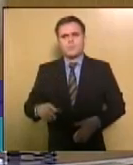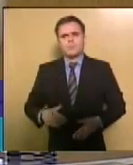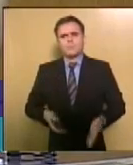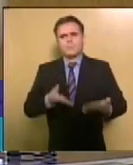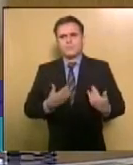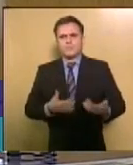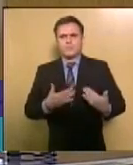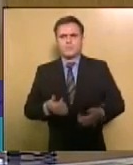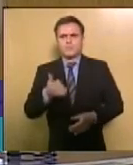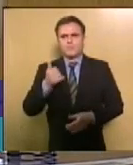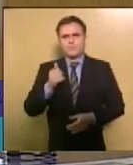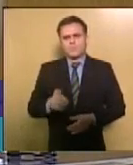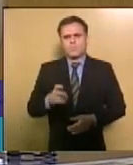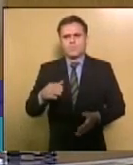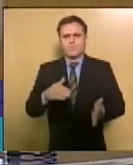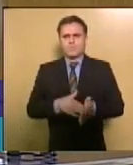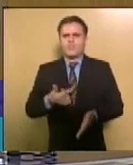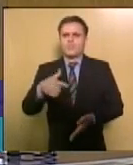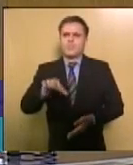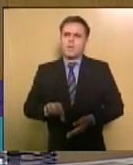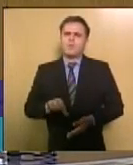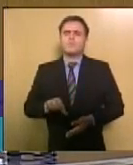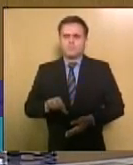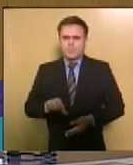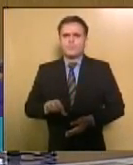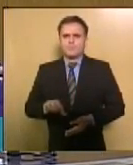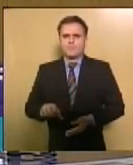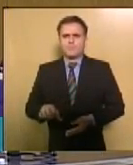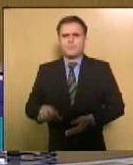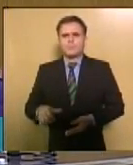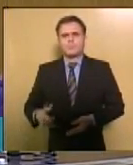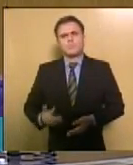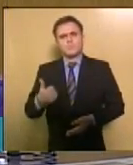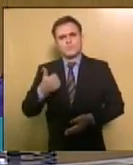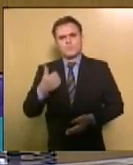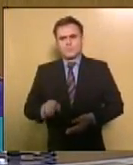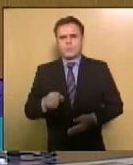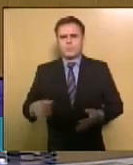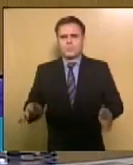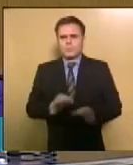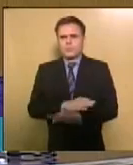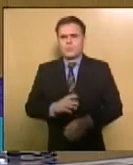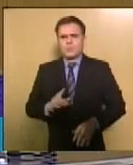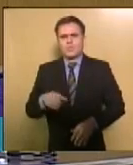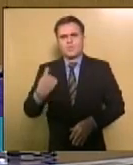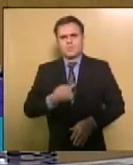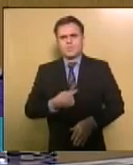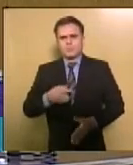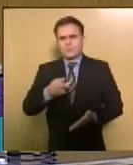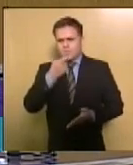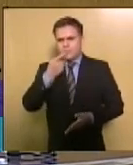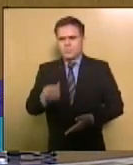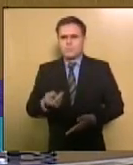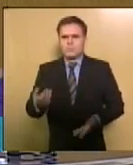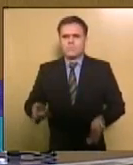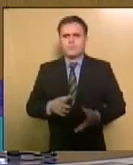jovens de 15 a 29 anos a gente vai ver que ela é de 18 118 quando a gente